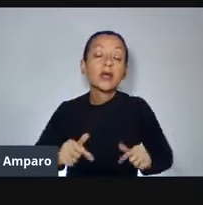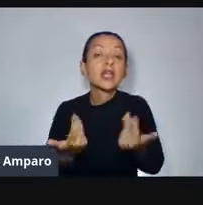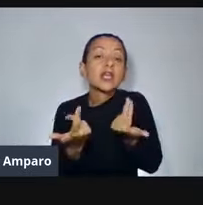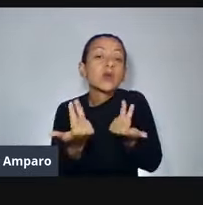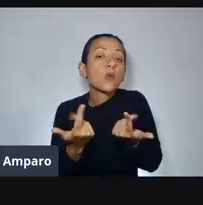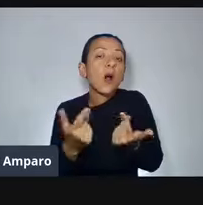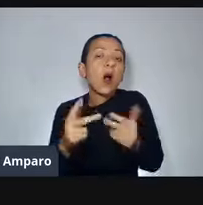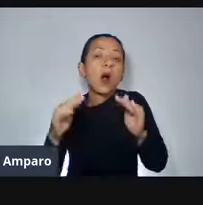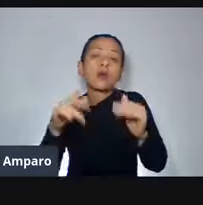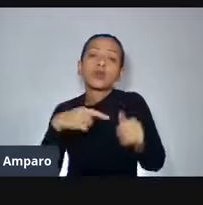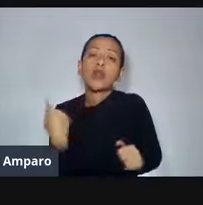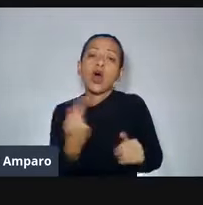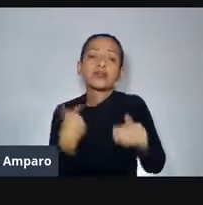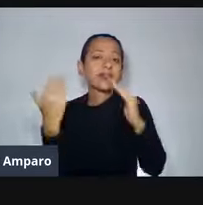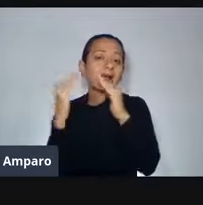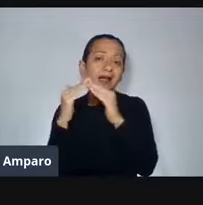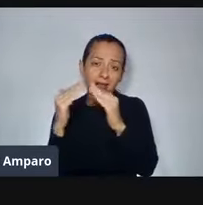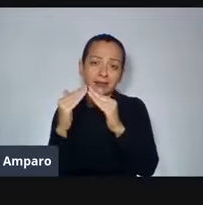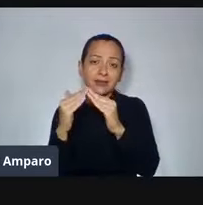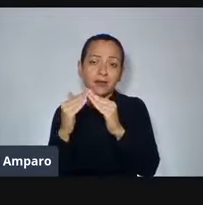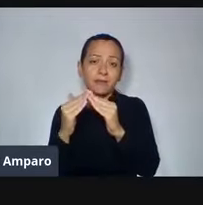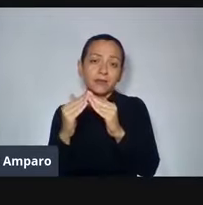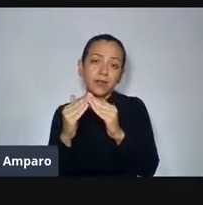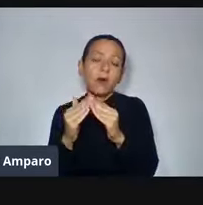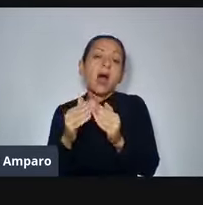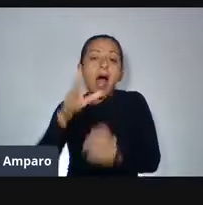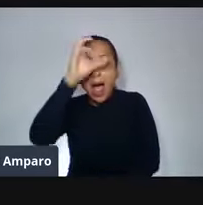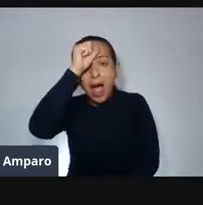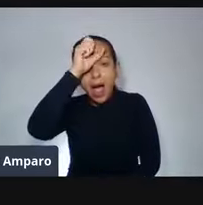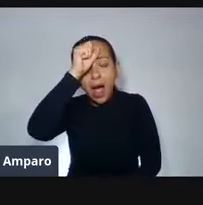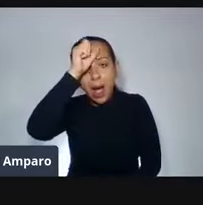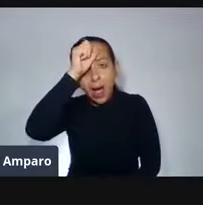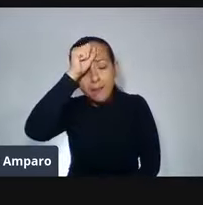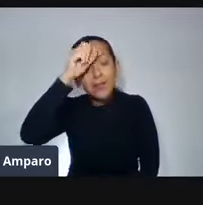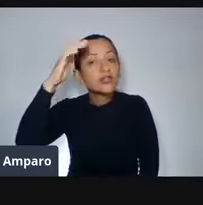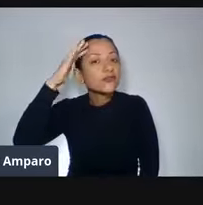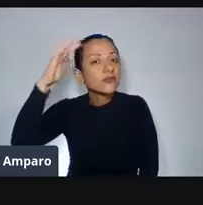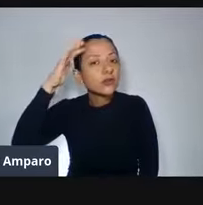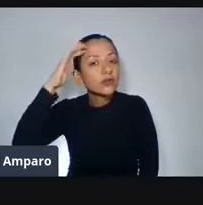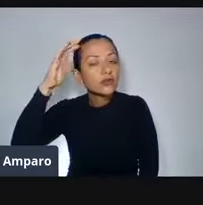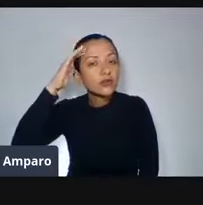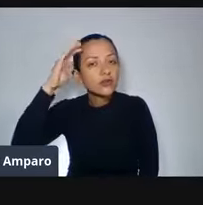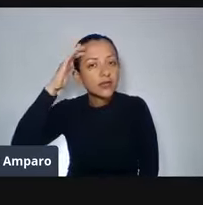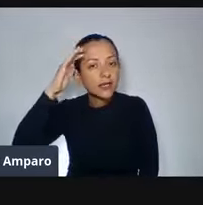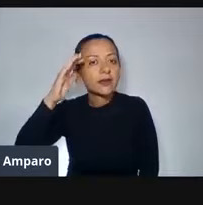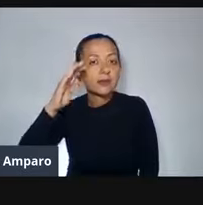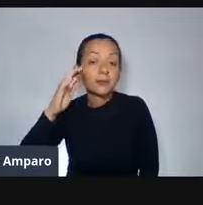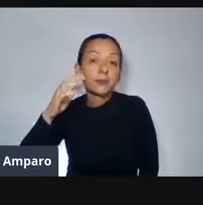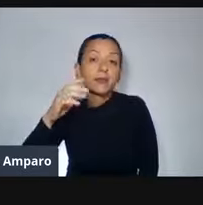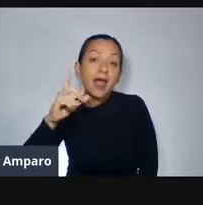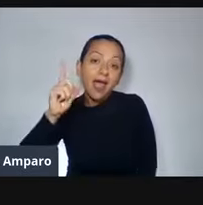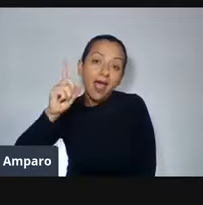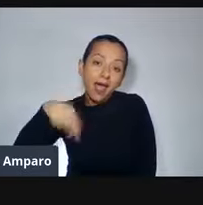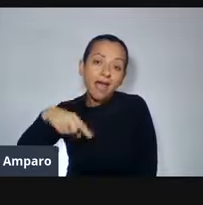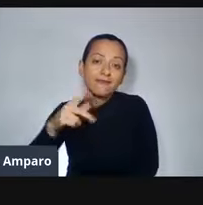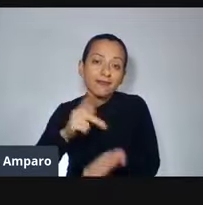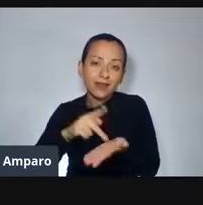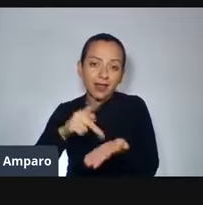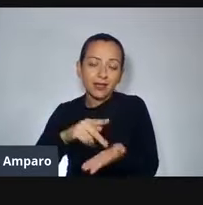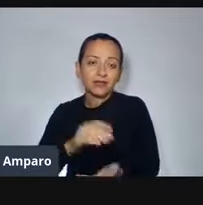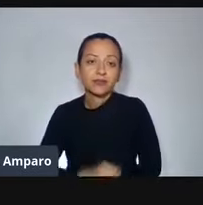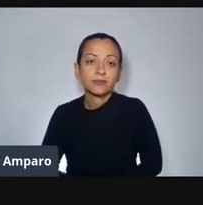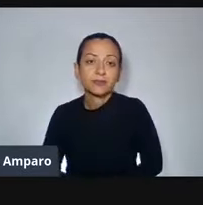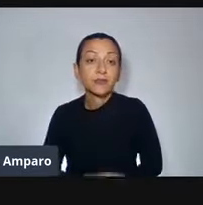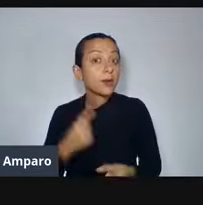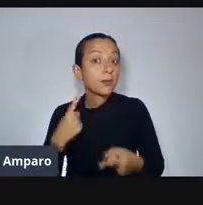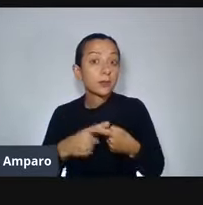a gente aprende lá no Ubuntu, né? A gente aprende lá no berço. E é uma realidade. Todos temos